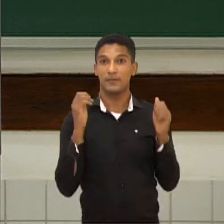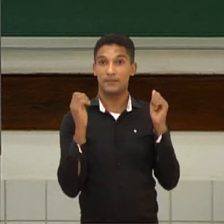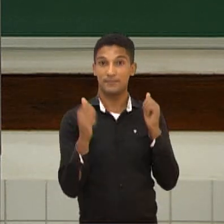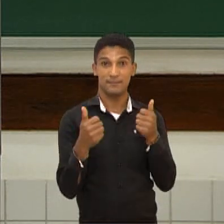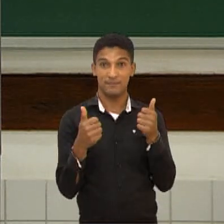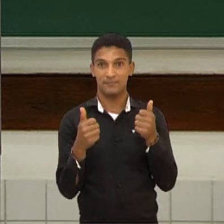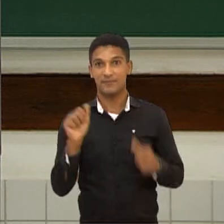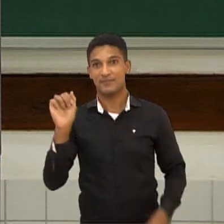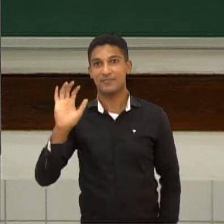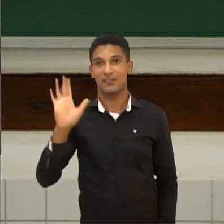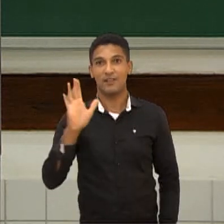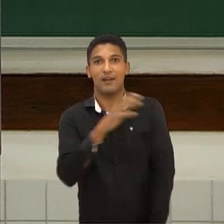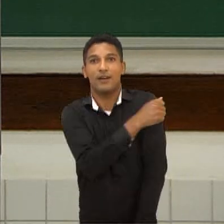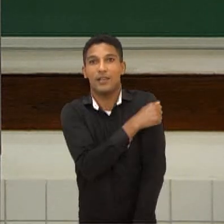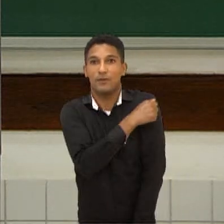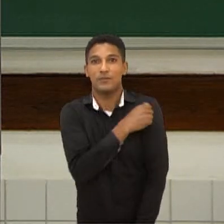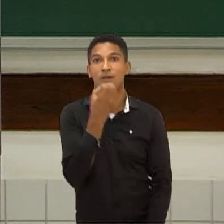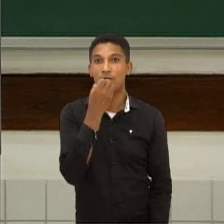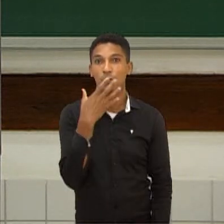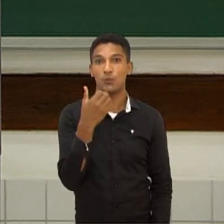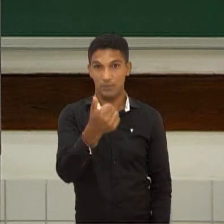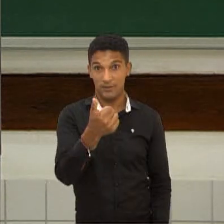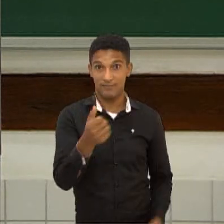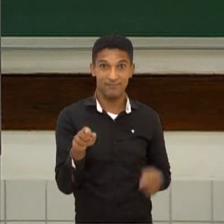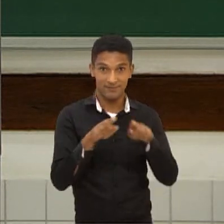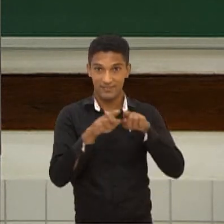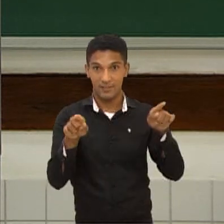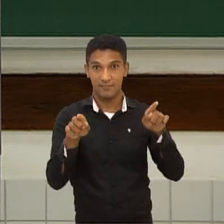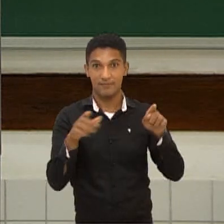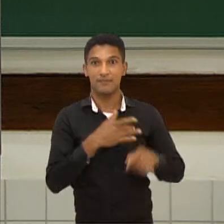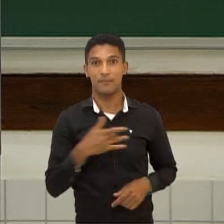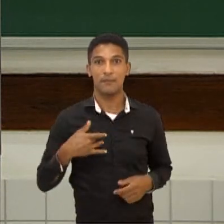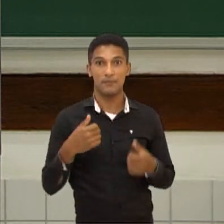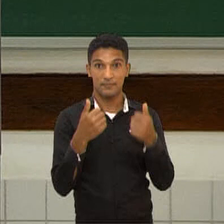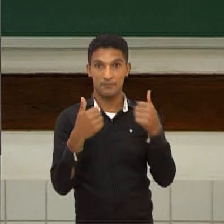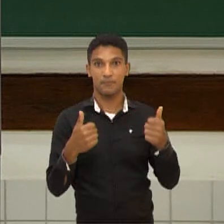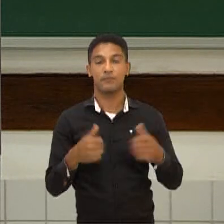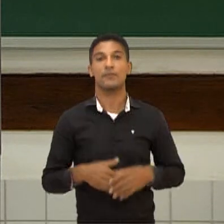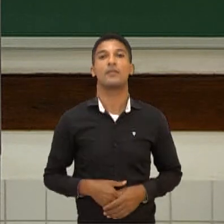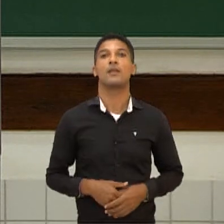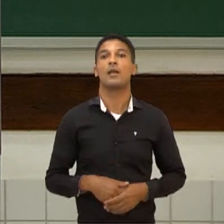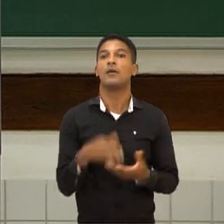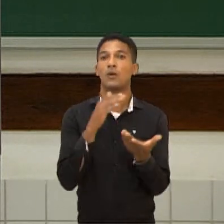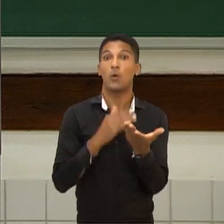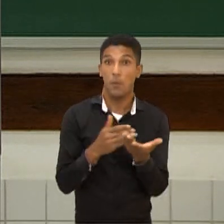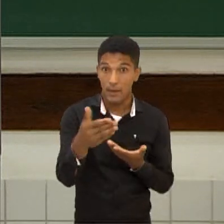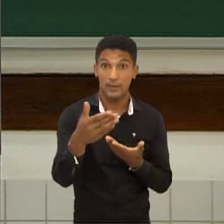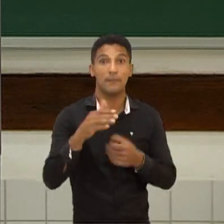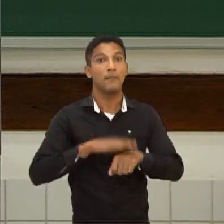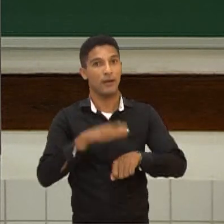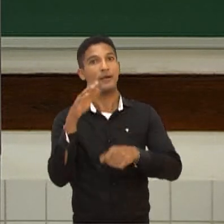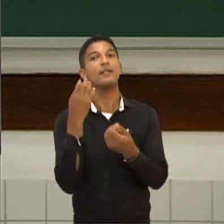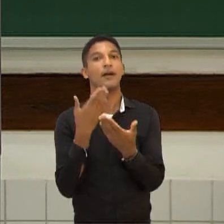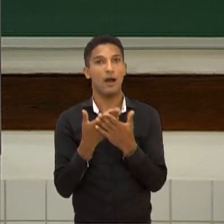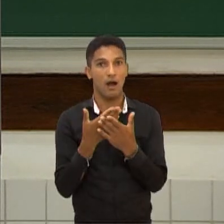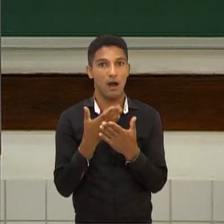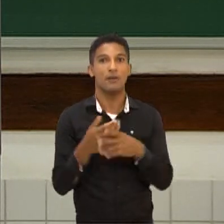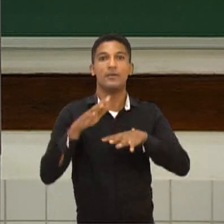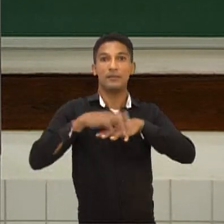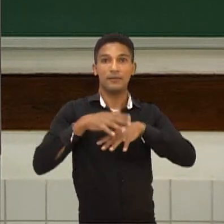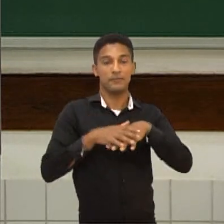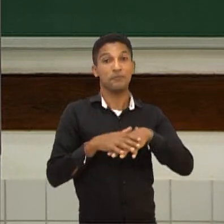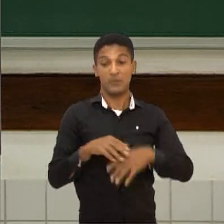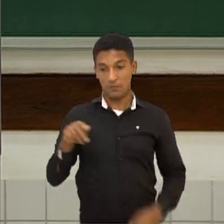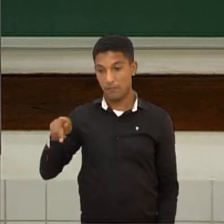Olá pessoal, tudo bem com vocês? Vamos dar início a mais uma aula de matemática. Eu sou a professora Fabíola e estarei